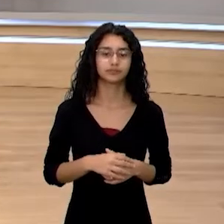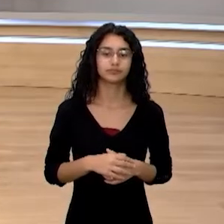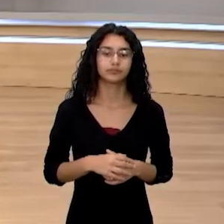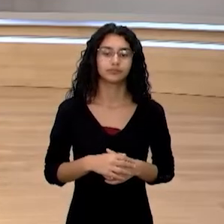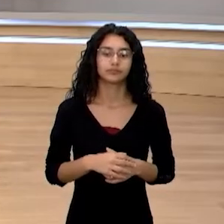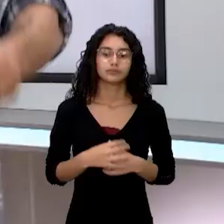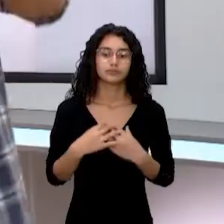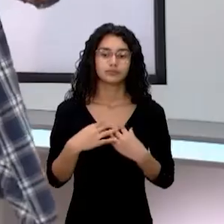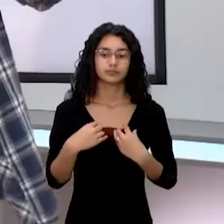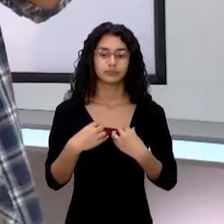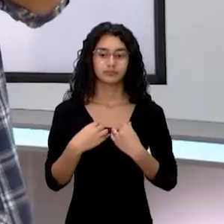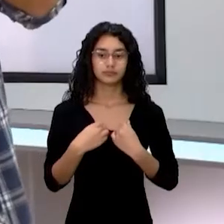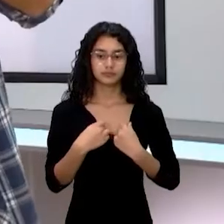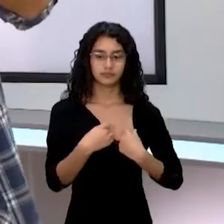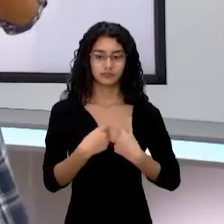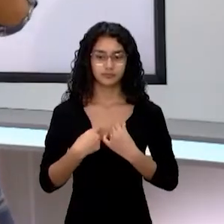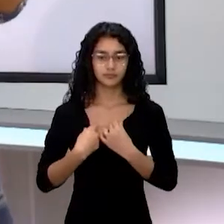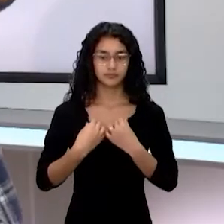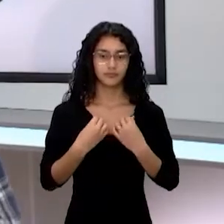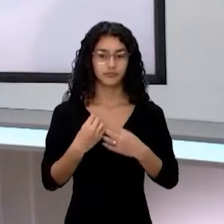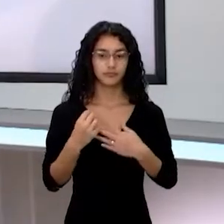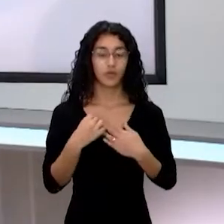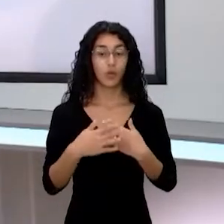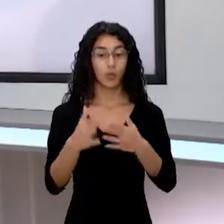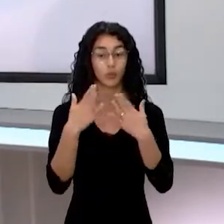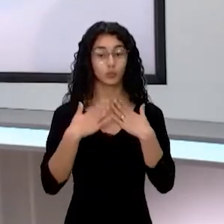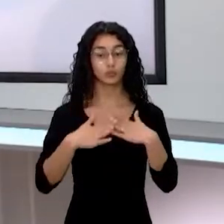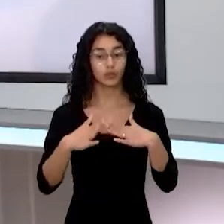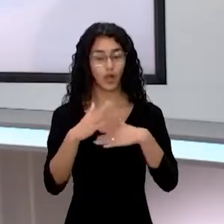reclama não. Vamos cuidar da Terra, pessoal.